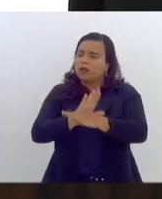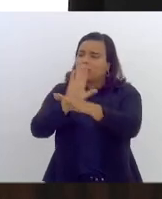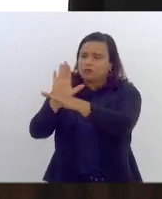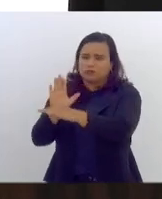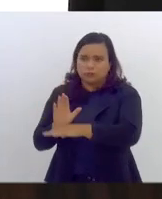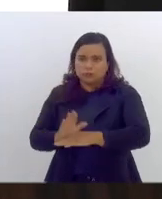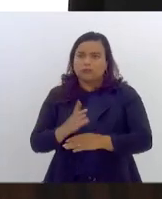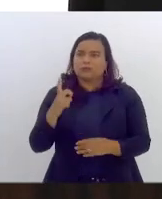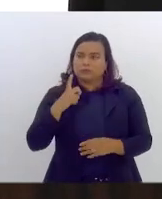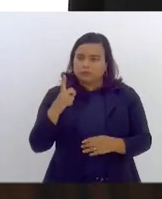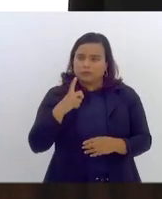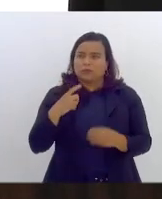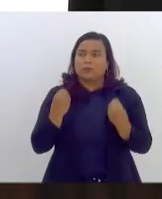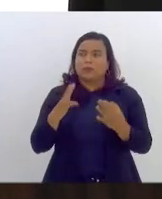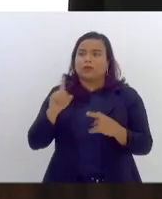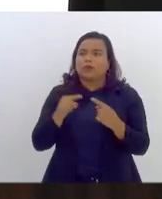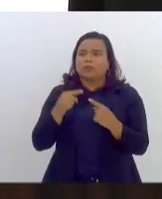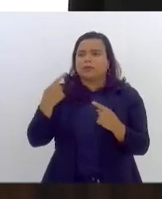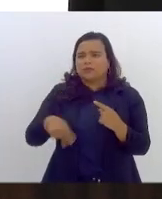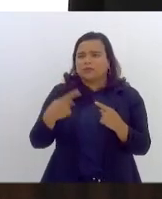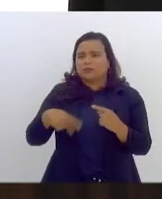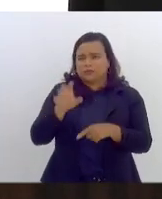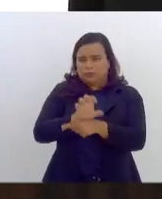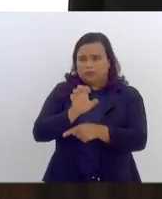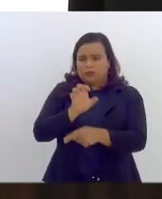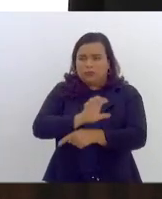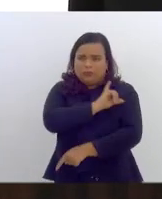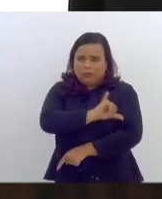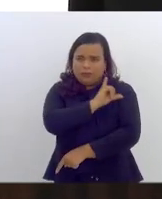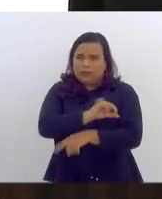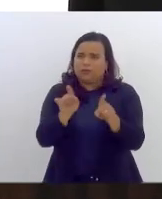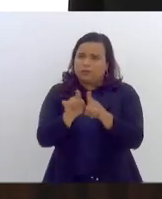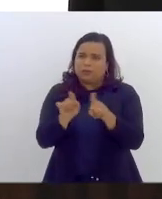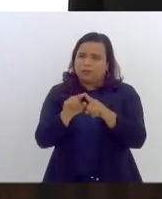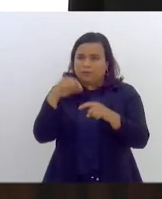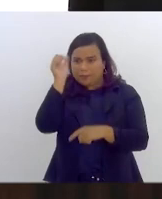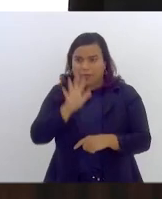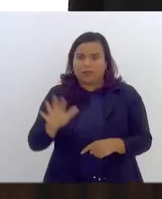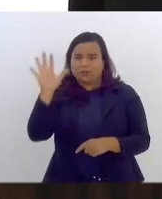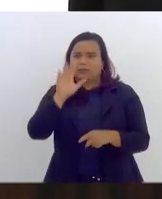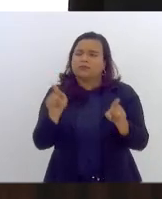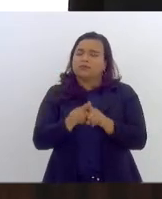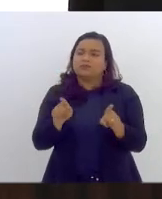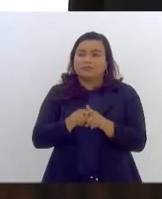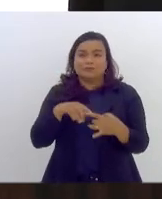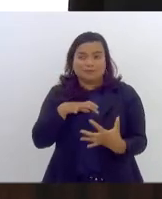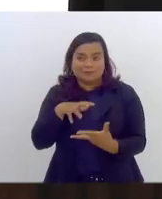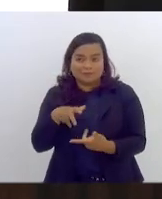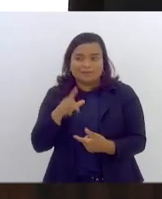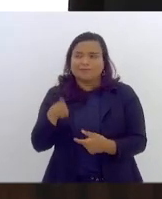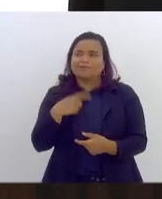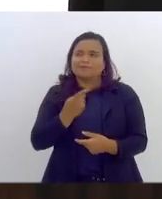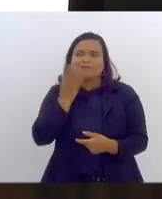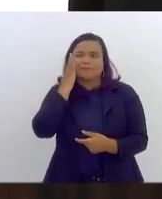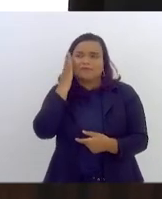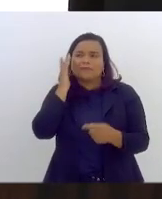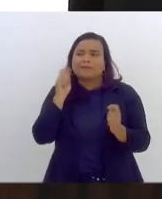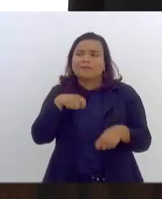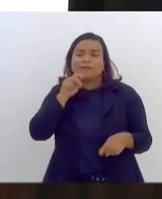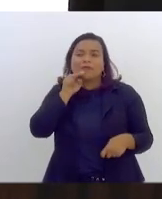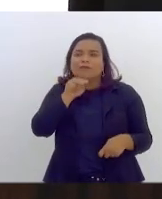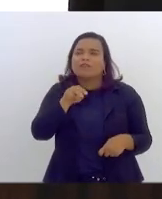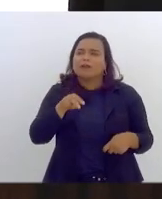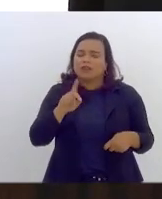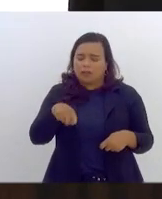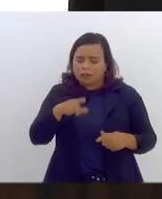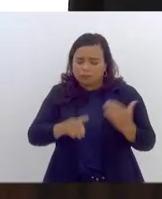contribuição para o Estado do Rio de Janeiro, para o Brasil e para o mundo. Podemos considerar essa honraria um